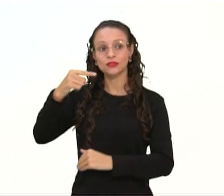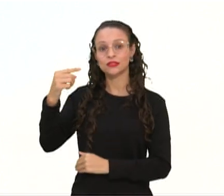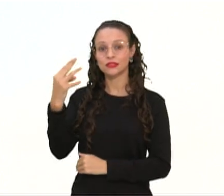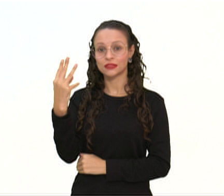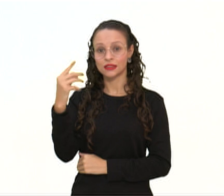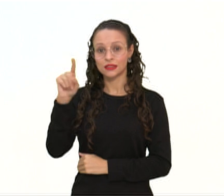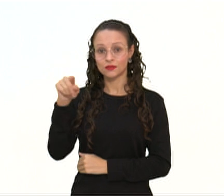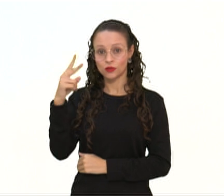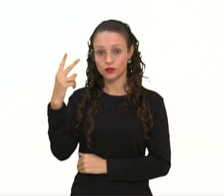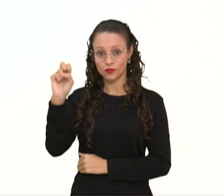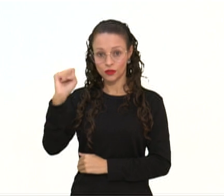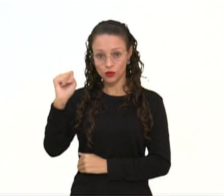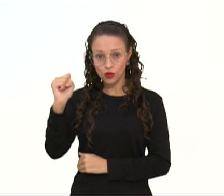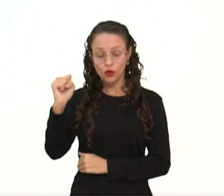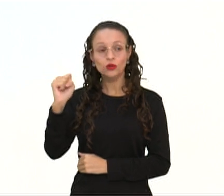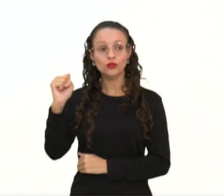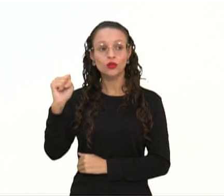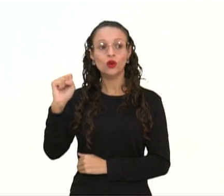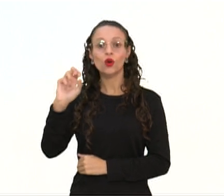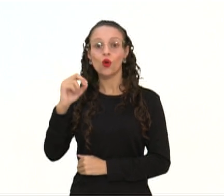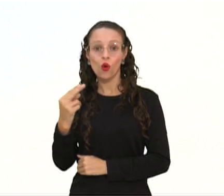mol ou menos